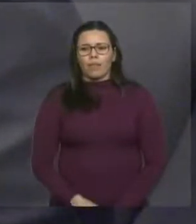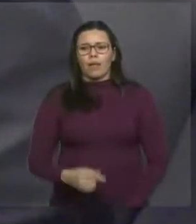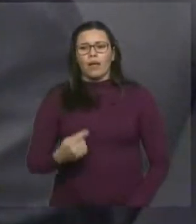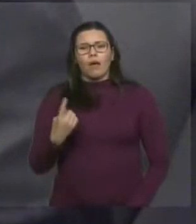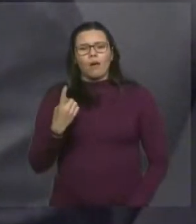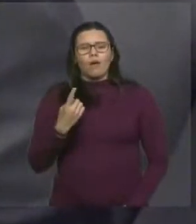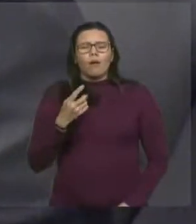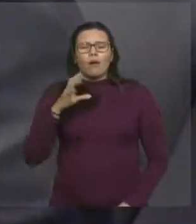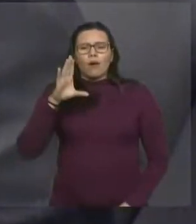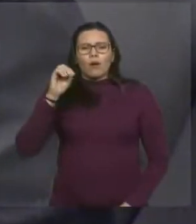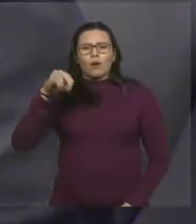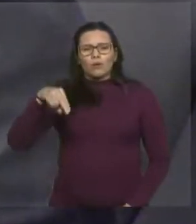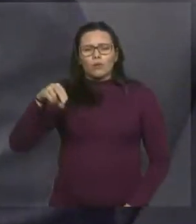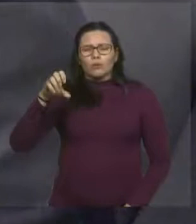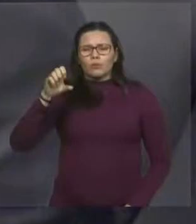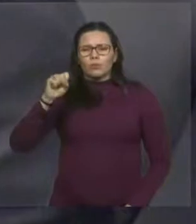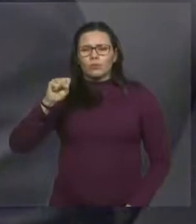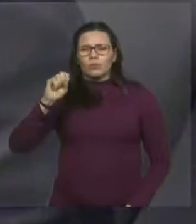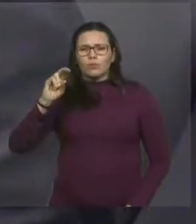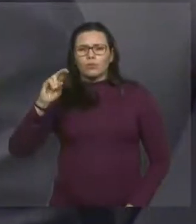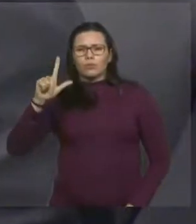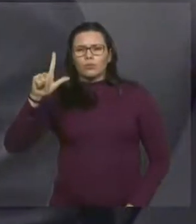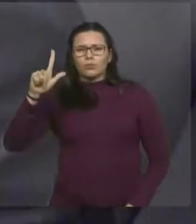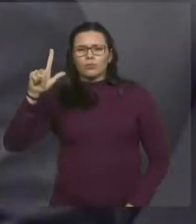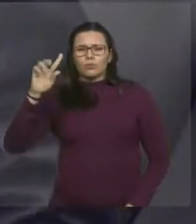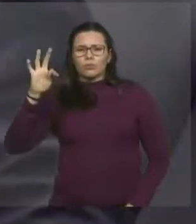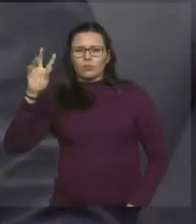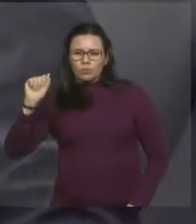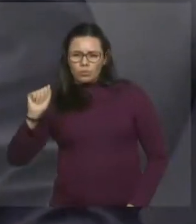11,00, uma consulta. E assim,